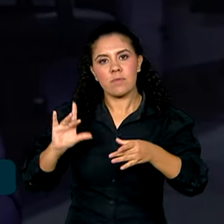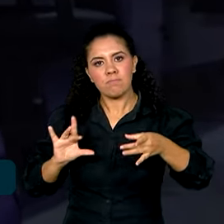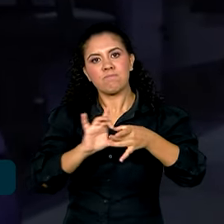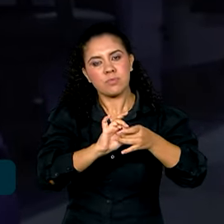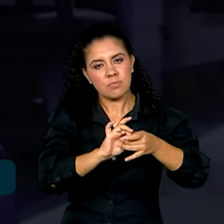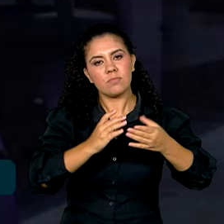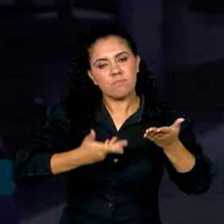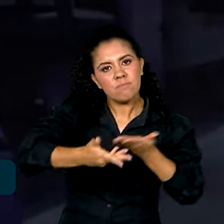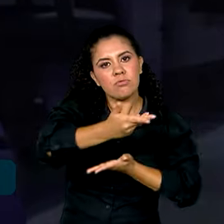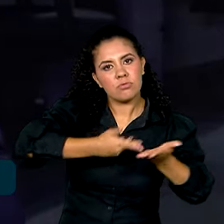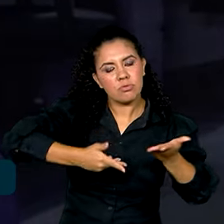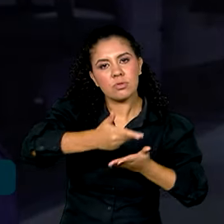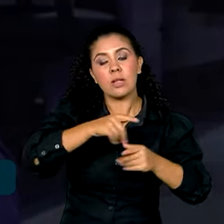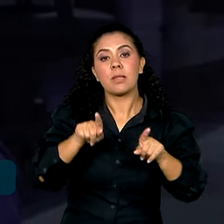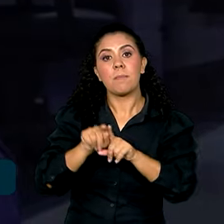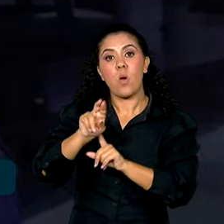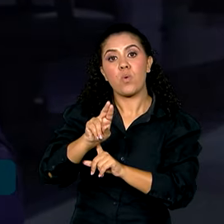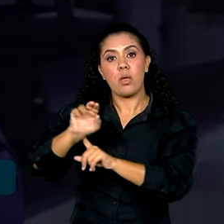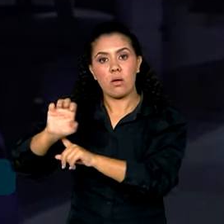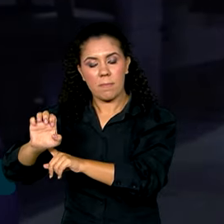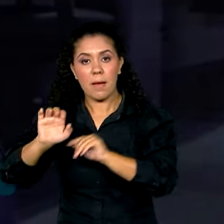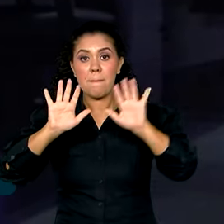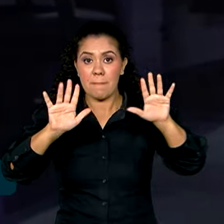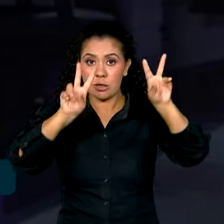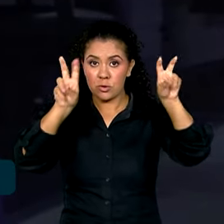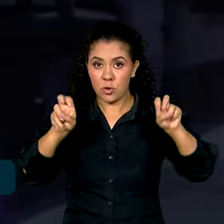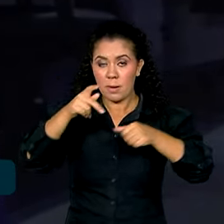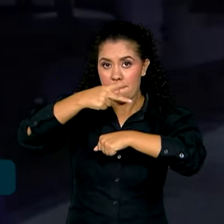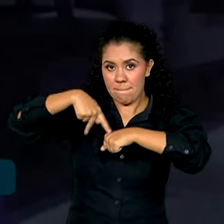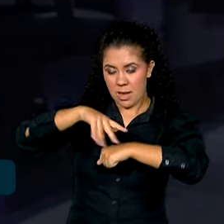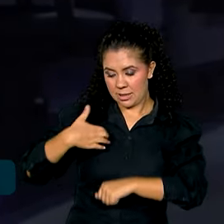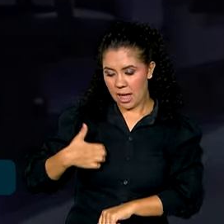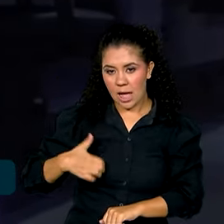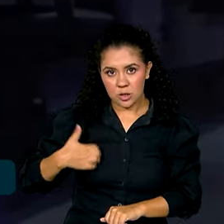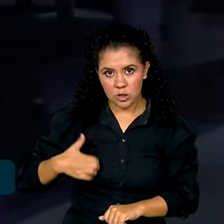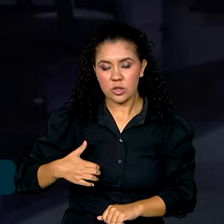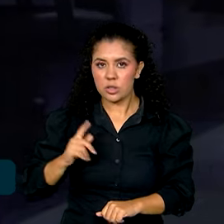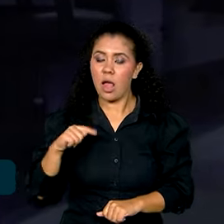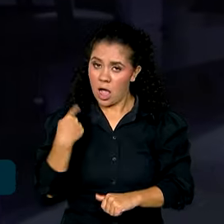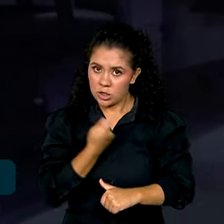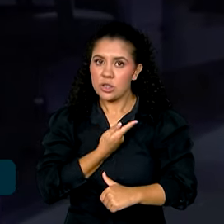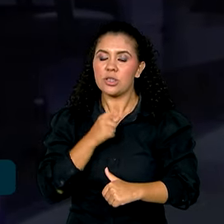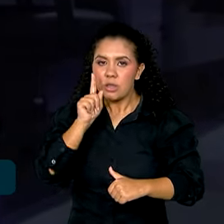Europeia. E em relação à Argentina, nós somos parceiros